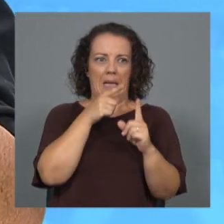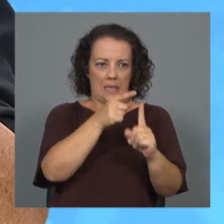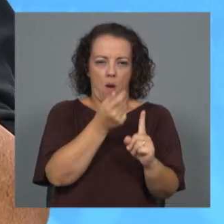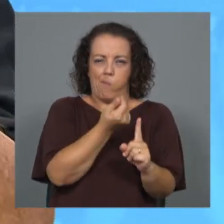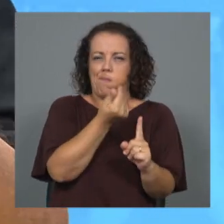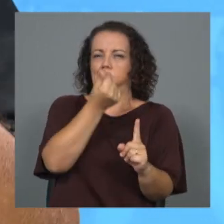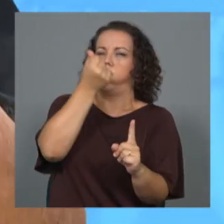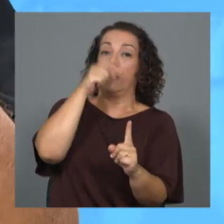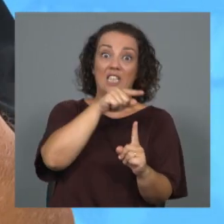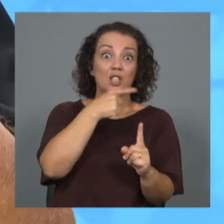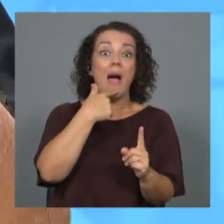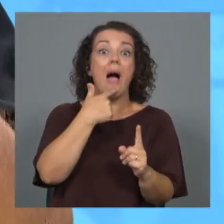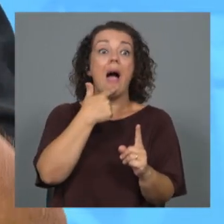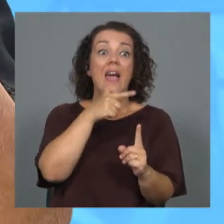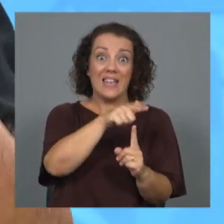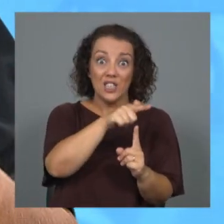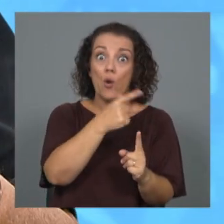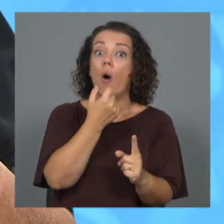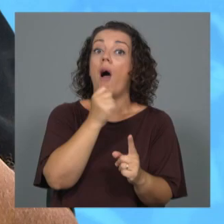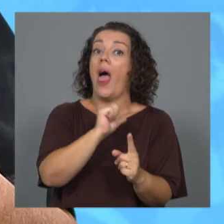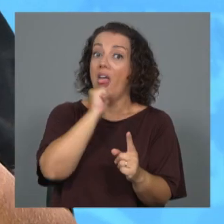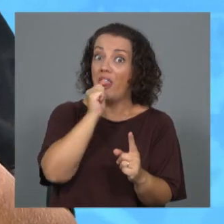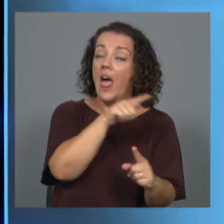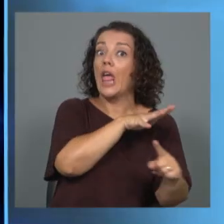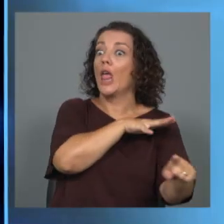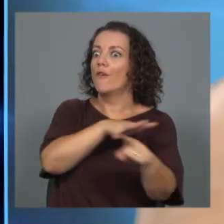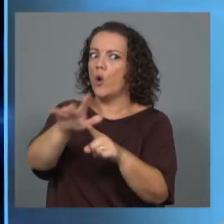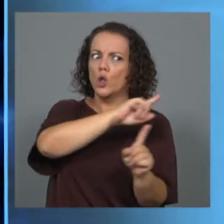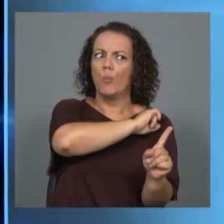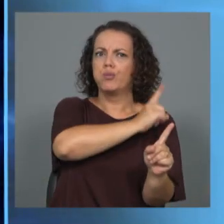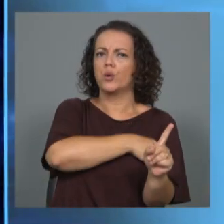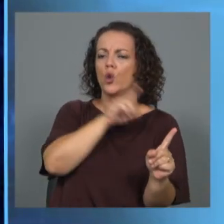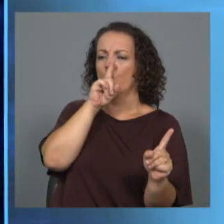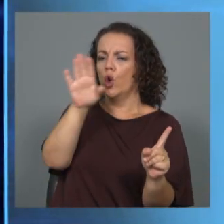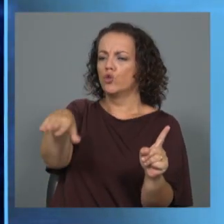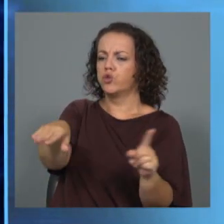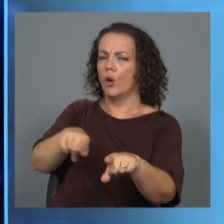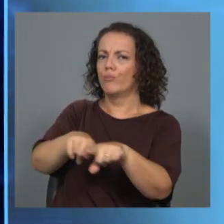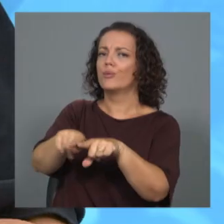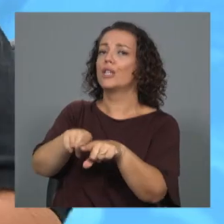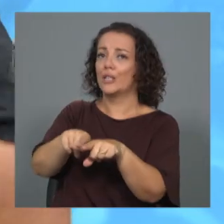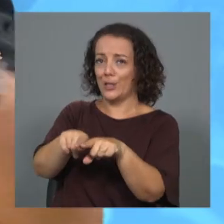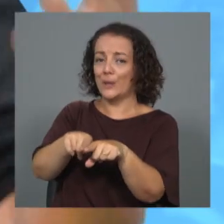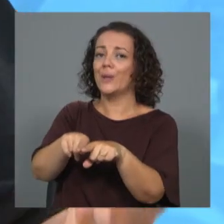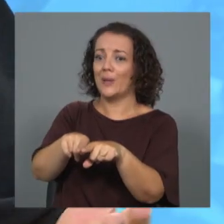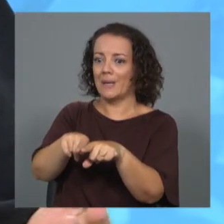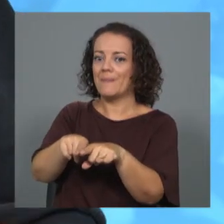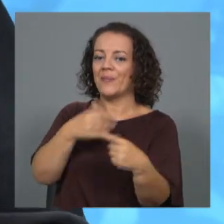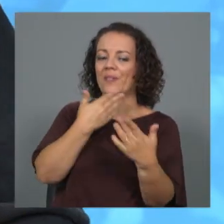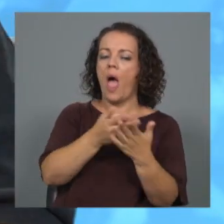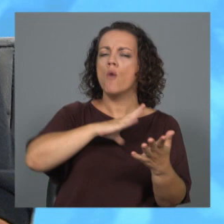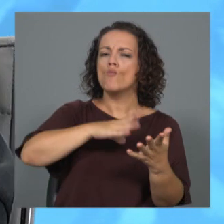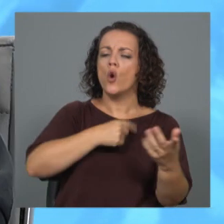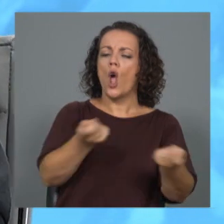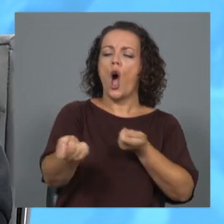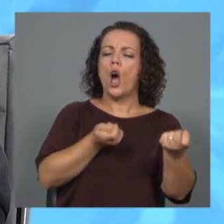até, a maior parte das vezes, no poder político e que têm o mundo organizado para que haja esta pobreza. Depois